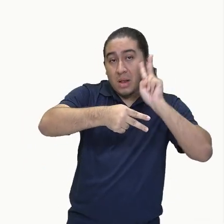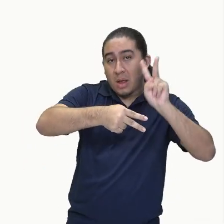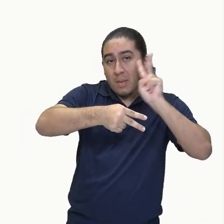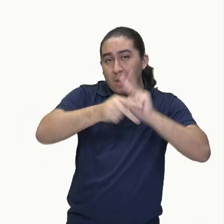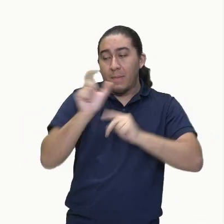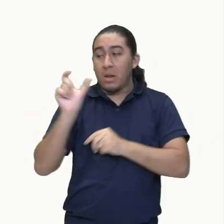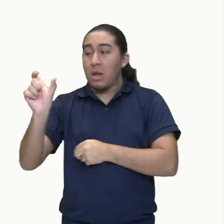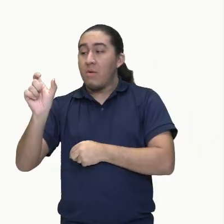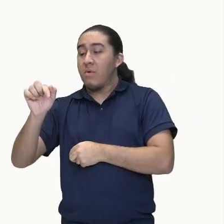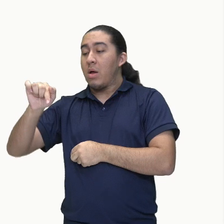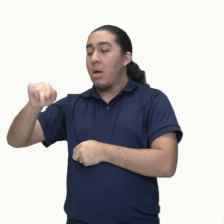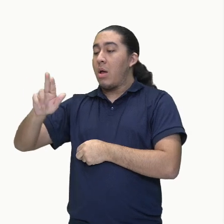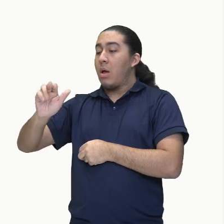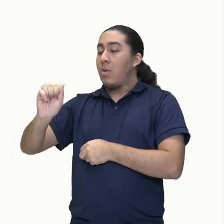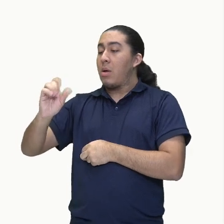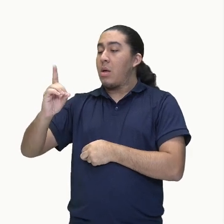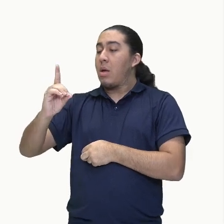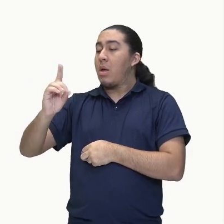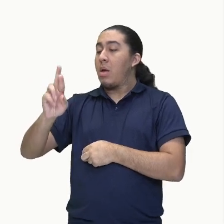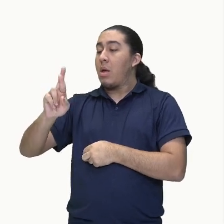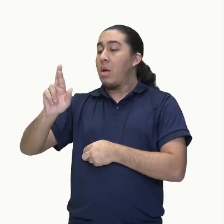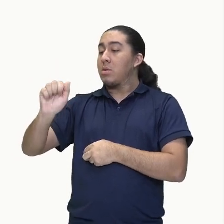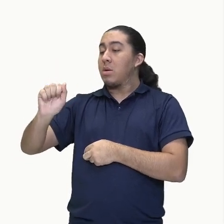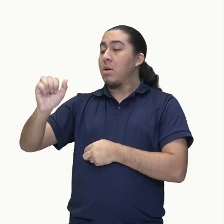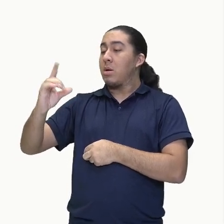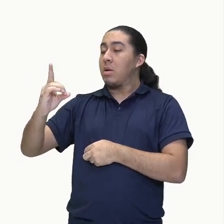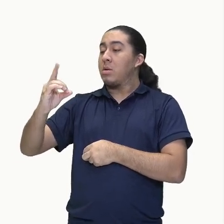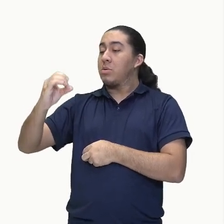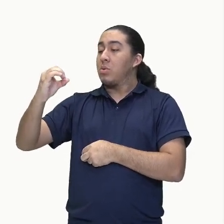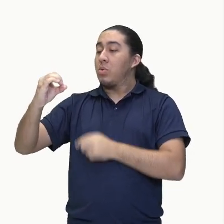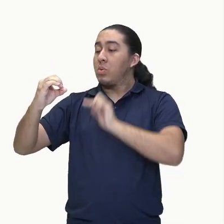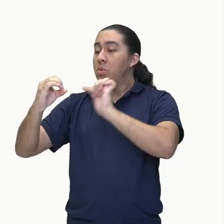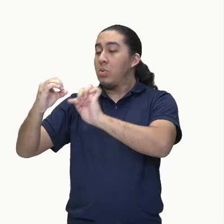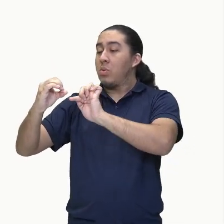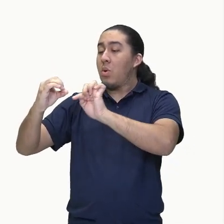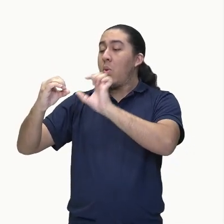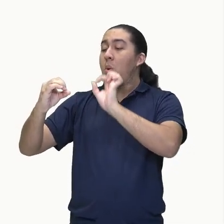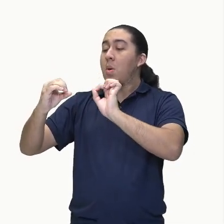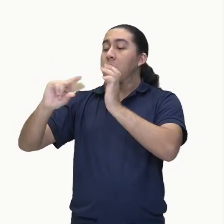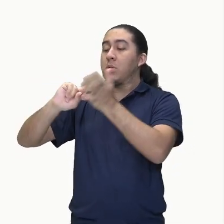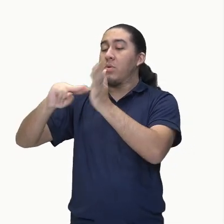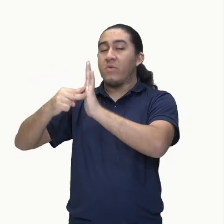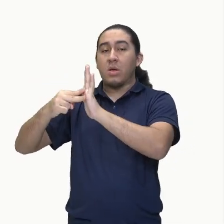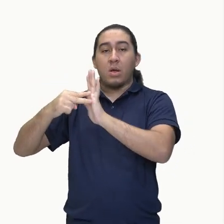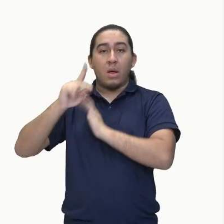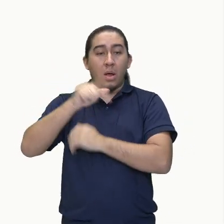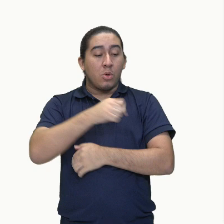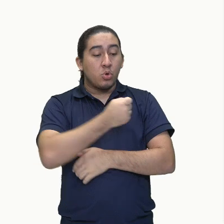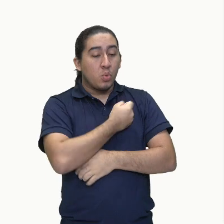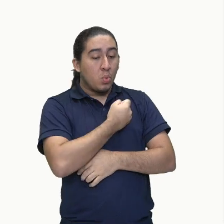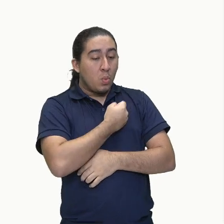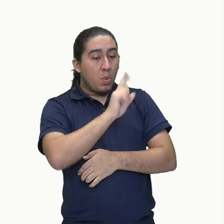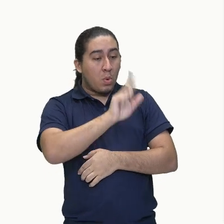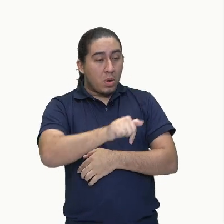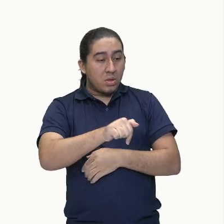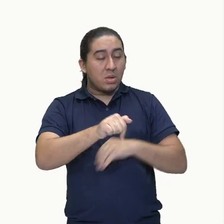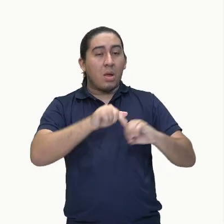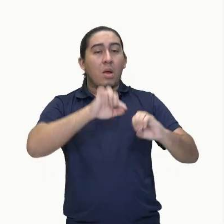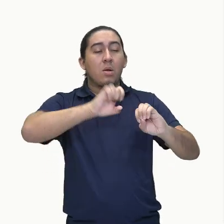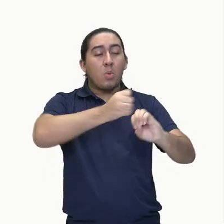quadrada aqui significa que a potência aqui, o expoente